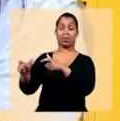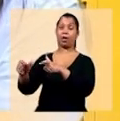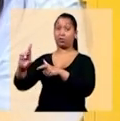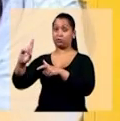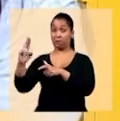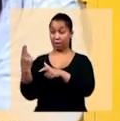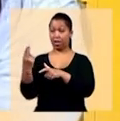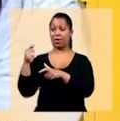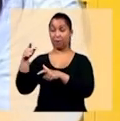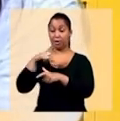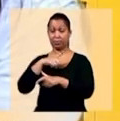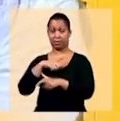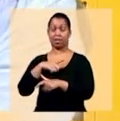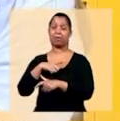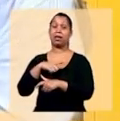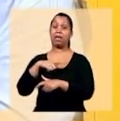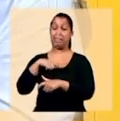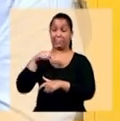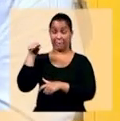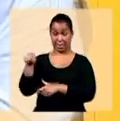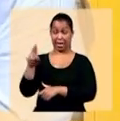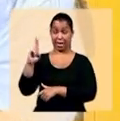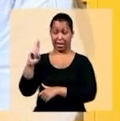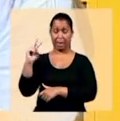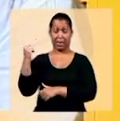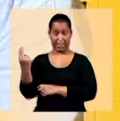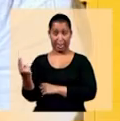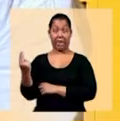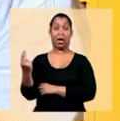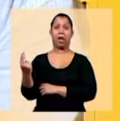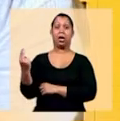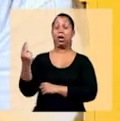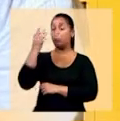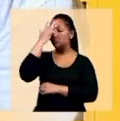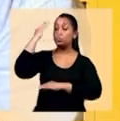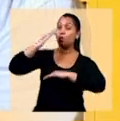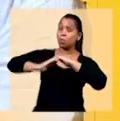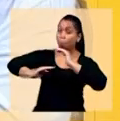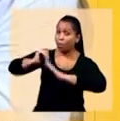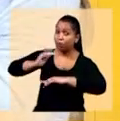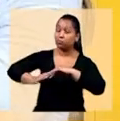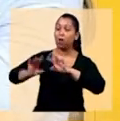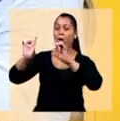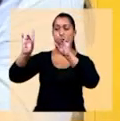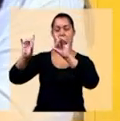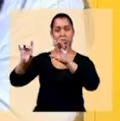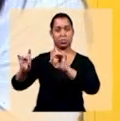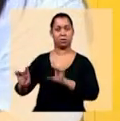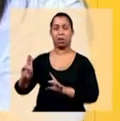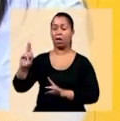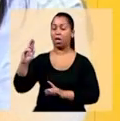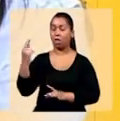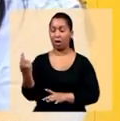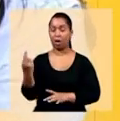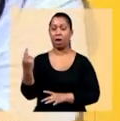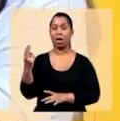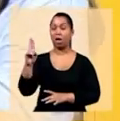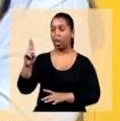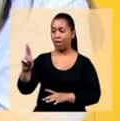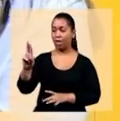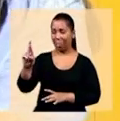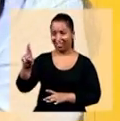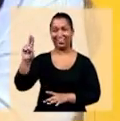aquele departamento ele existe para isso. Então, às vezes, você tem lá, neste departamento de recursos humanos, o profissional especialista em recursos